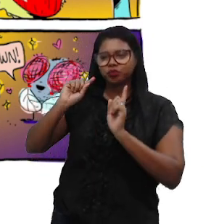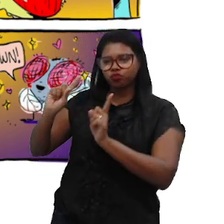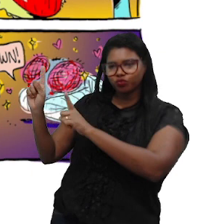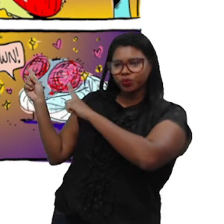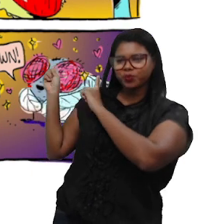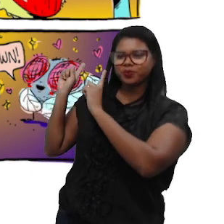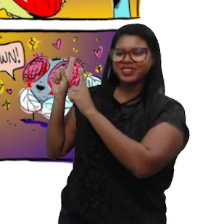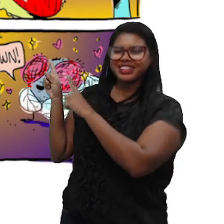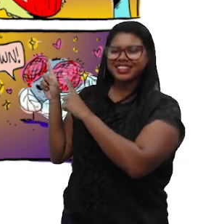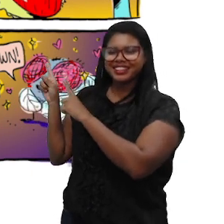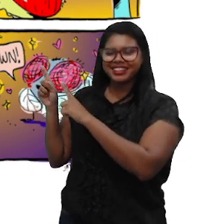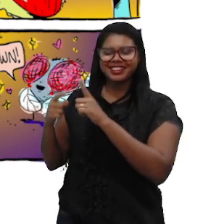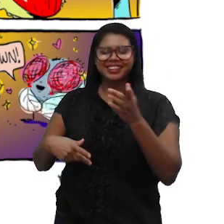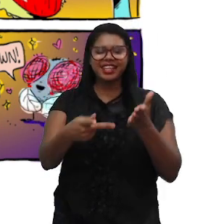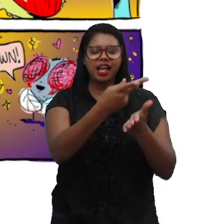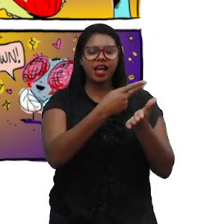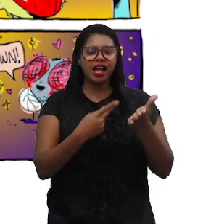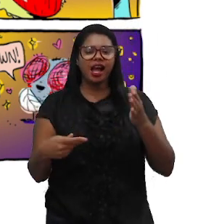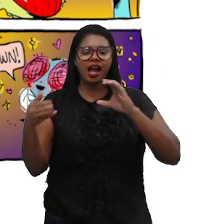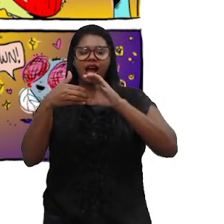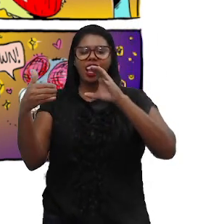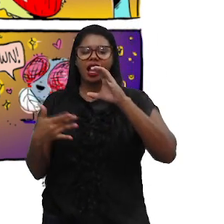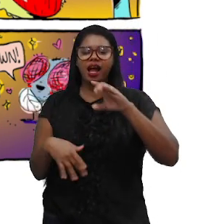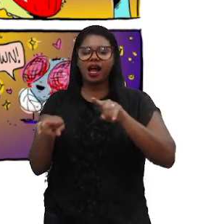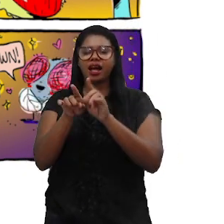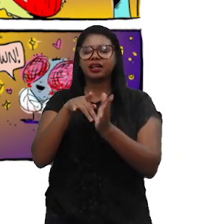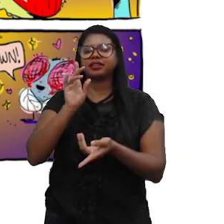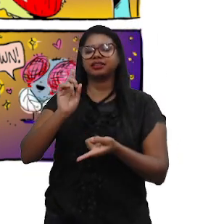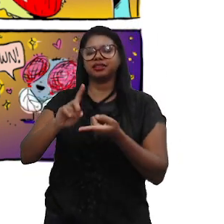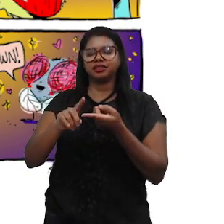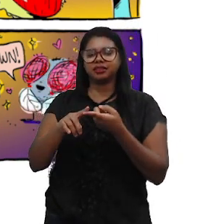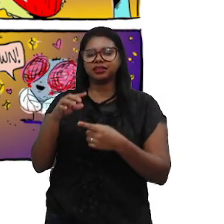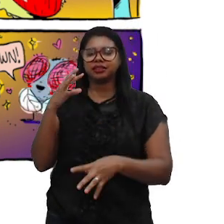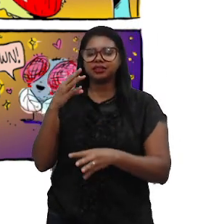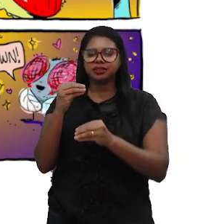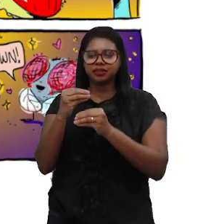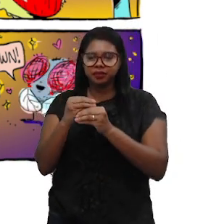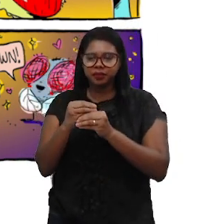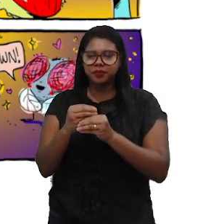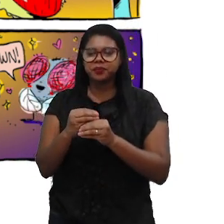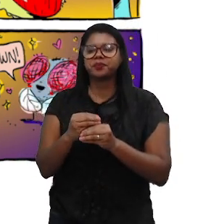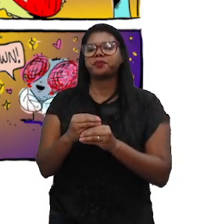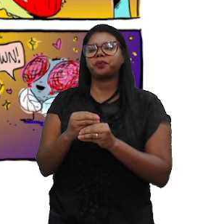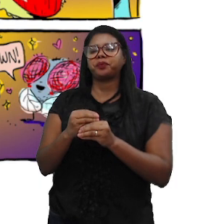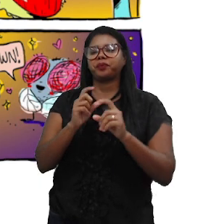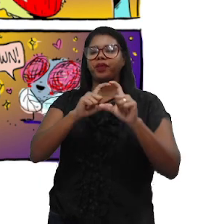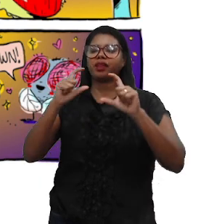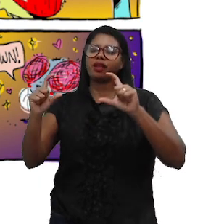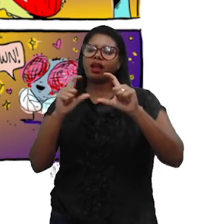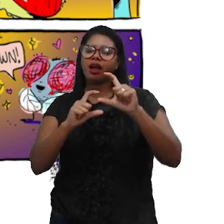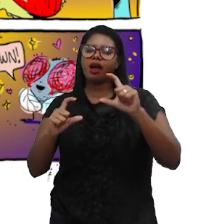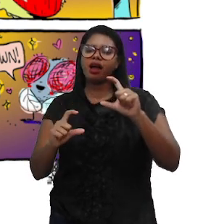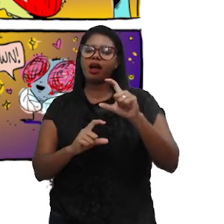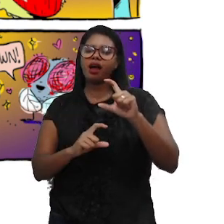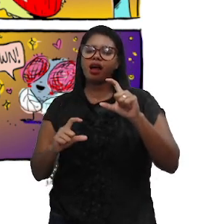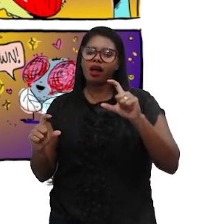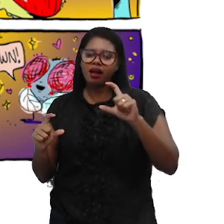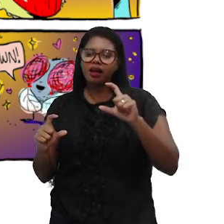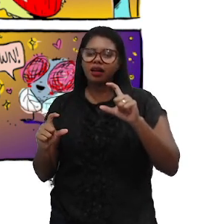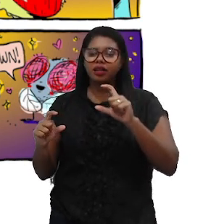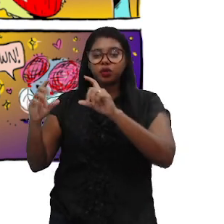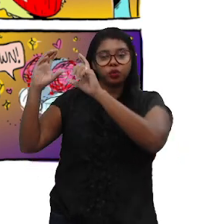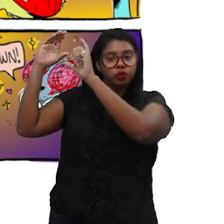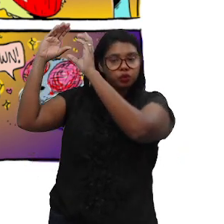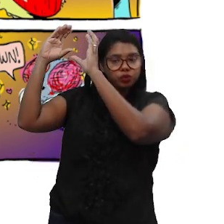utilizada em animações e ela tem algumas características peculiares, que é própria da ilustração em quadrinho, que são os balões de